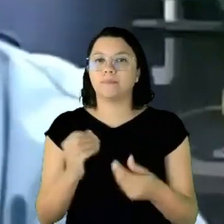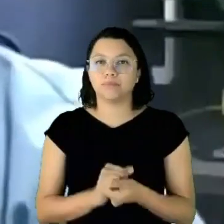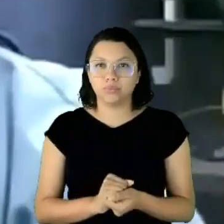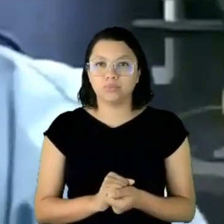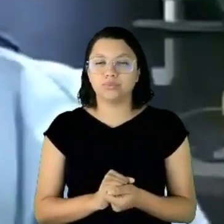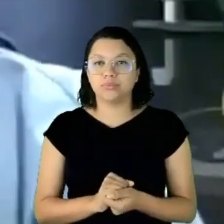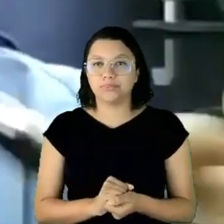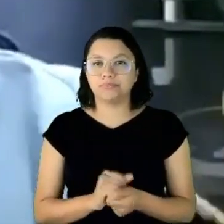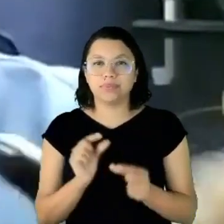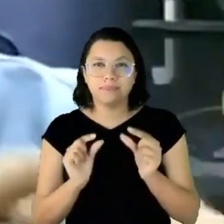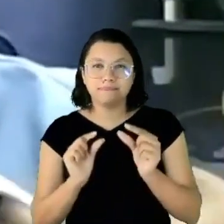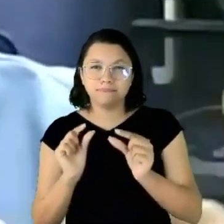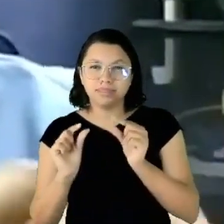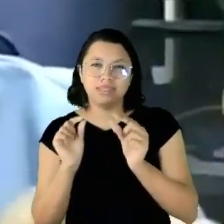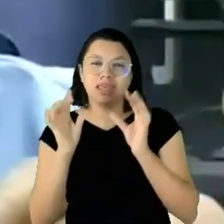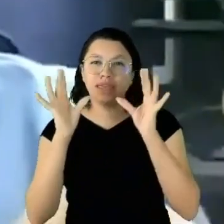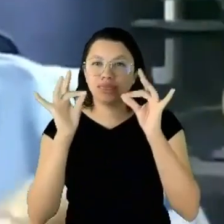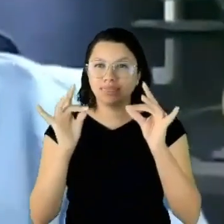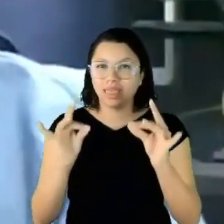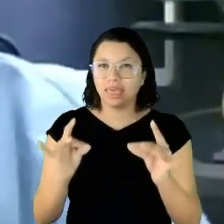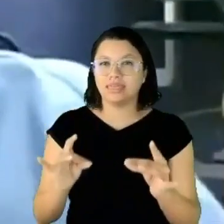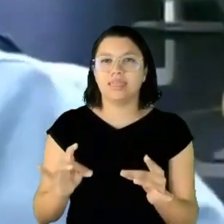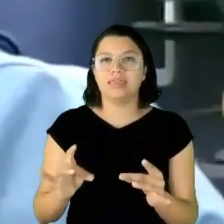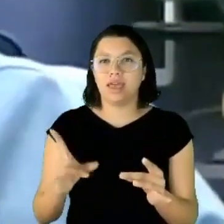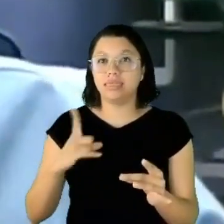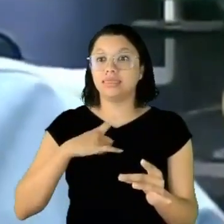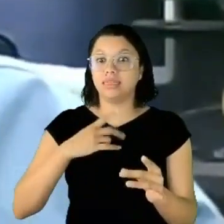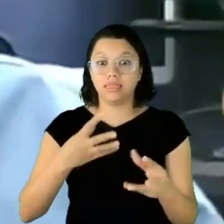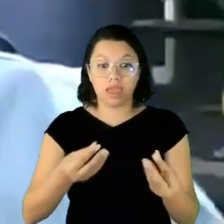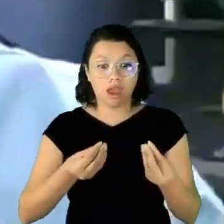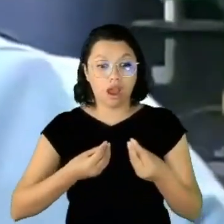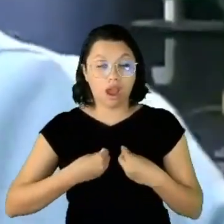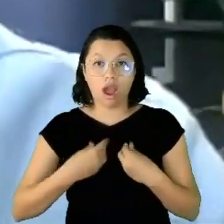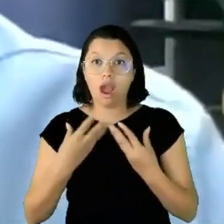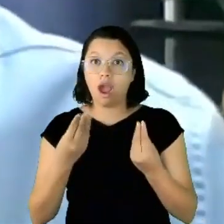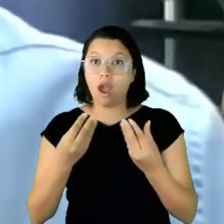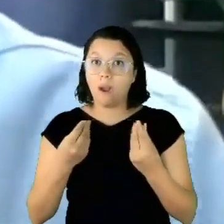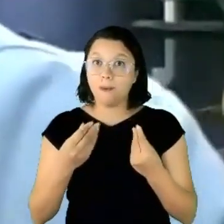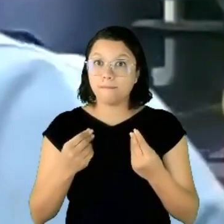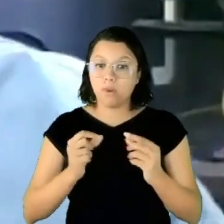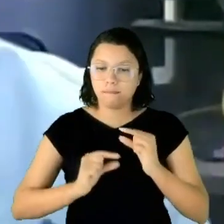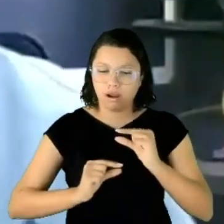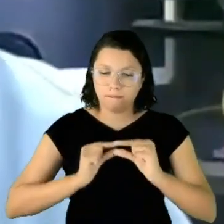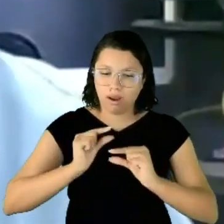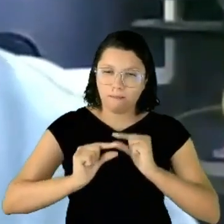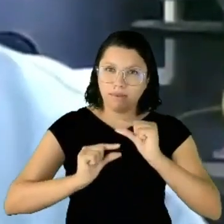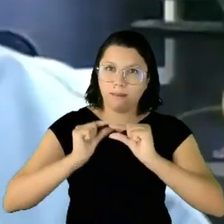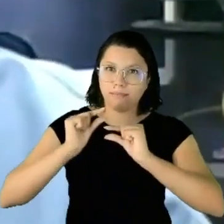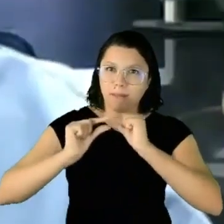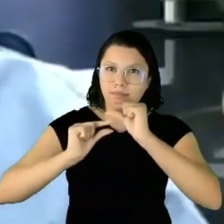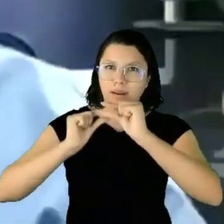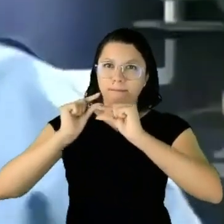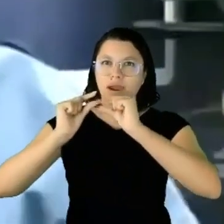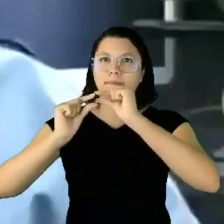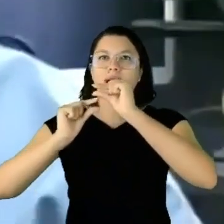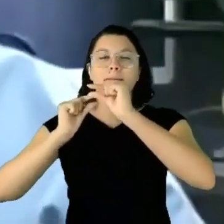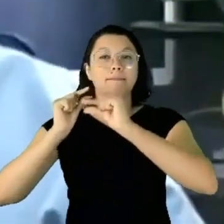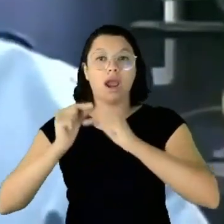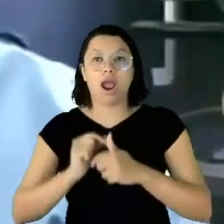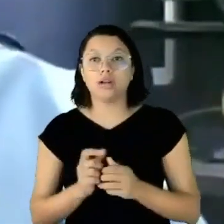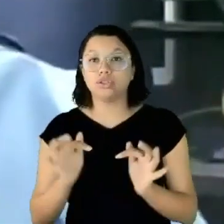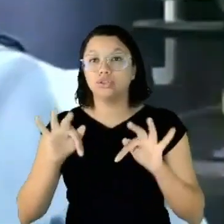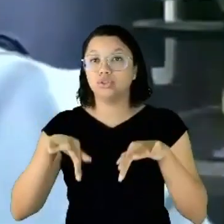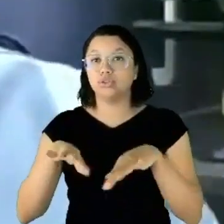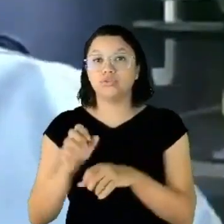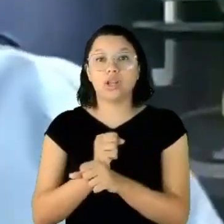com pequenos detalhes você ter ganhos efetivos chamados ganhos marginais ganhos de centavos